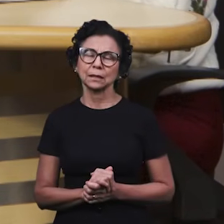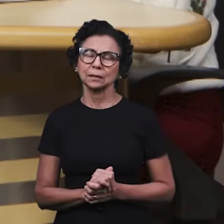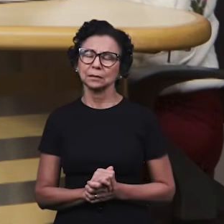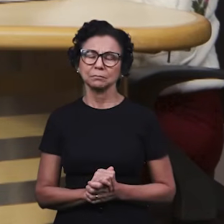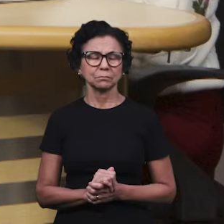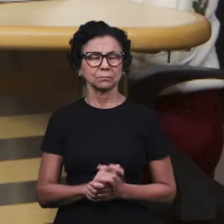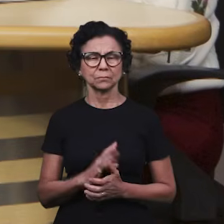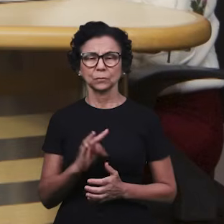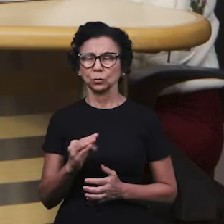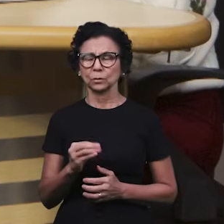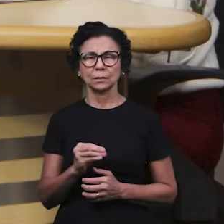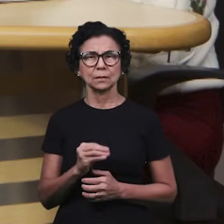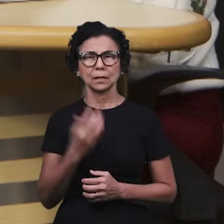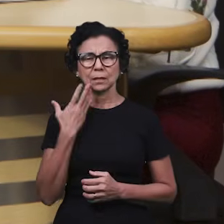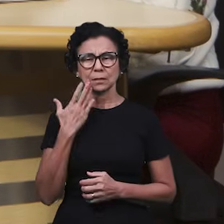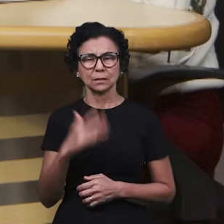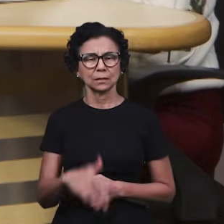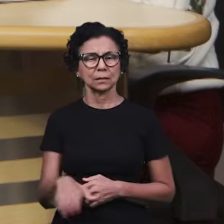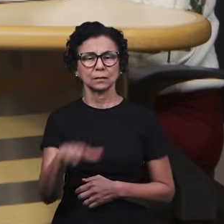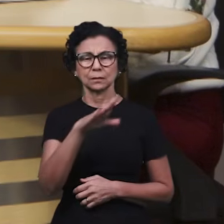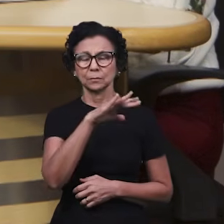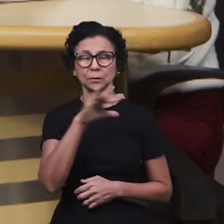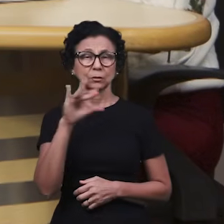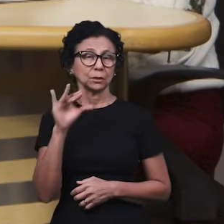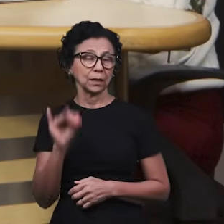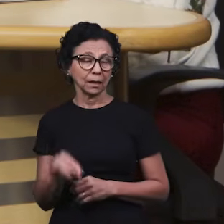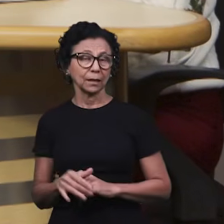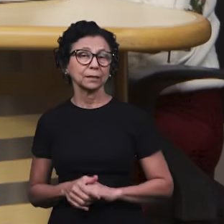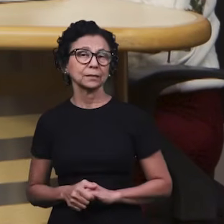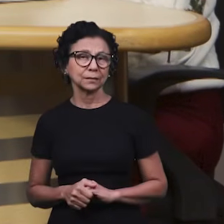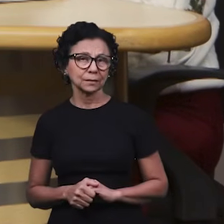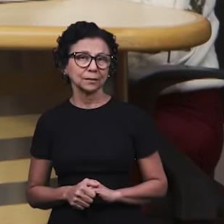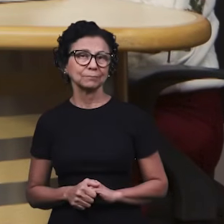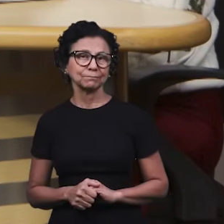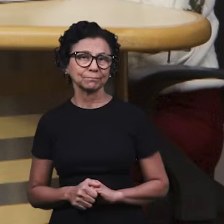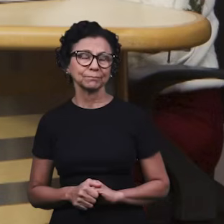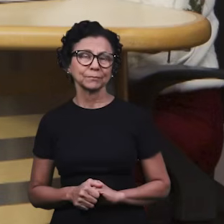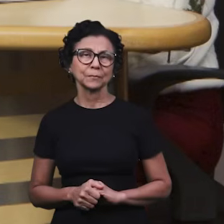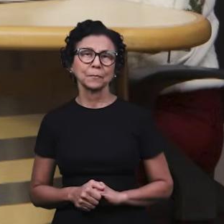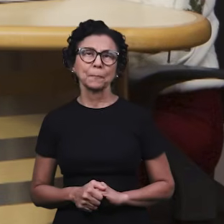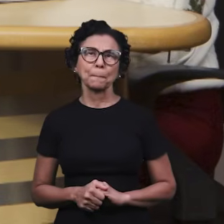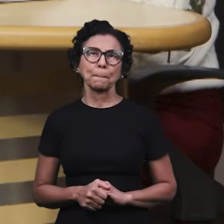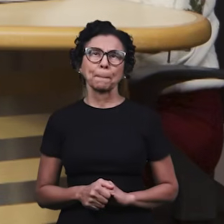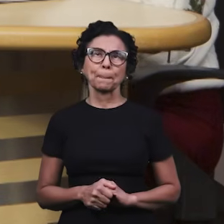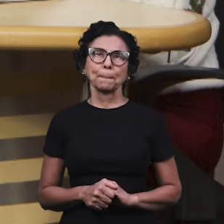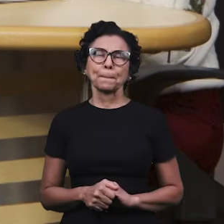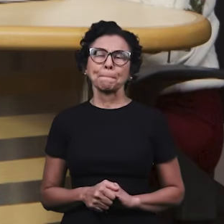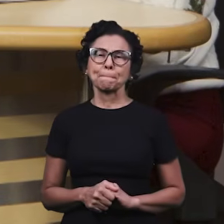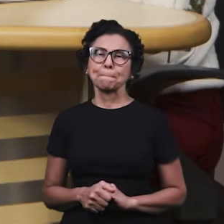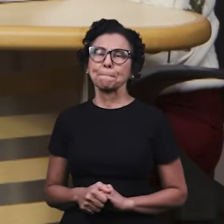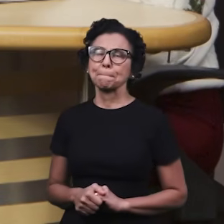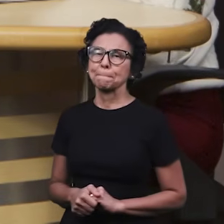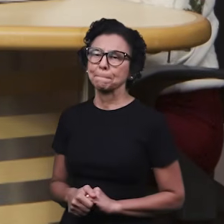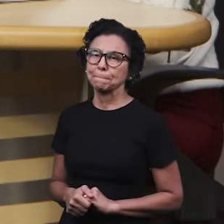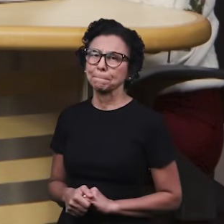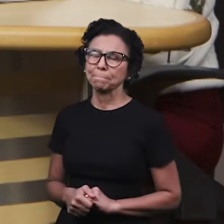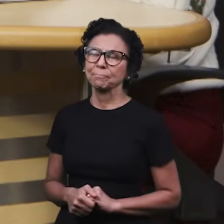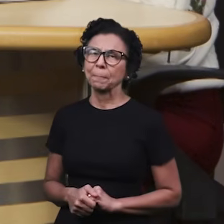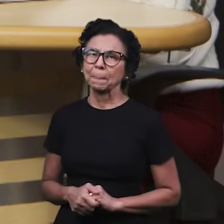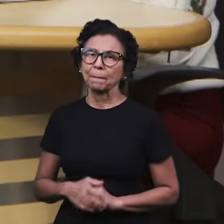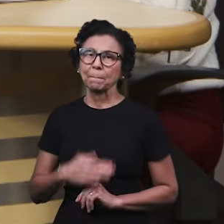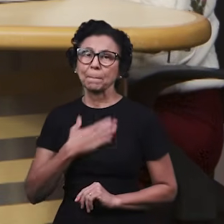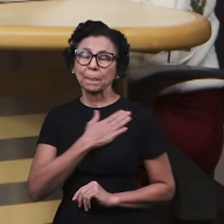da condição de atipicidade, que elas também se sintam acolhidas e em comunicação com